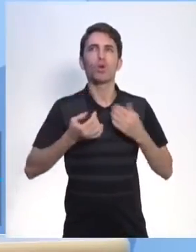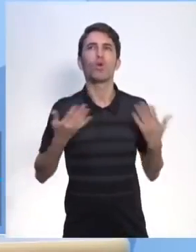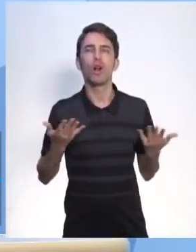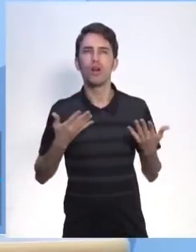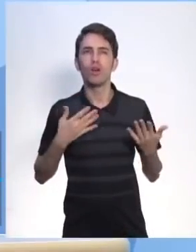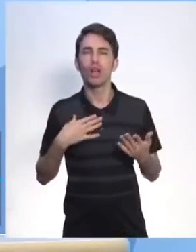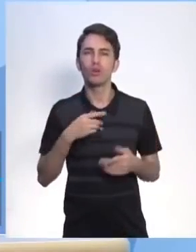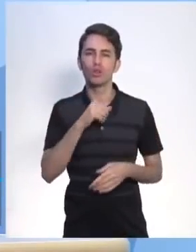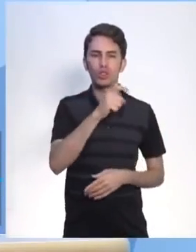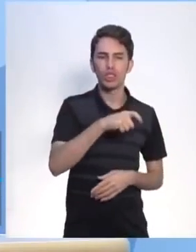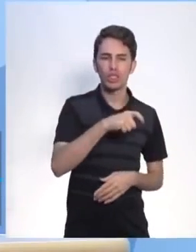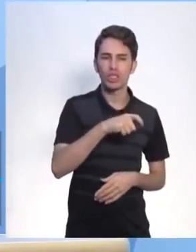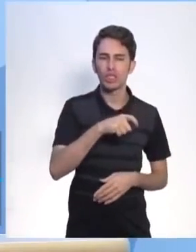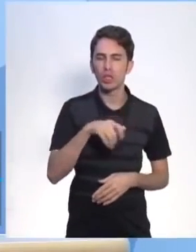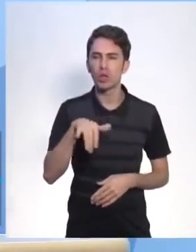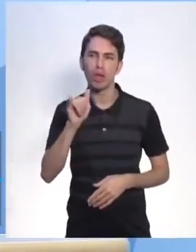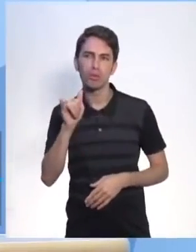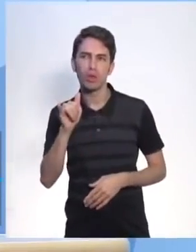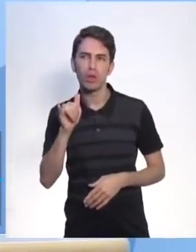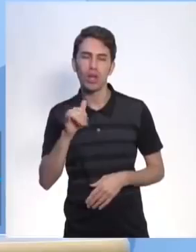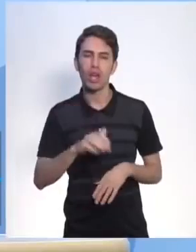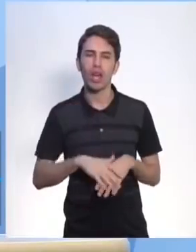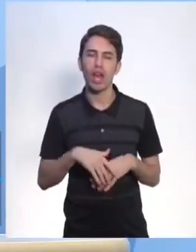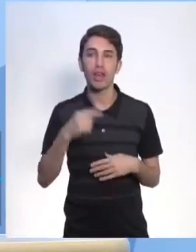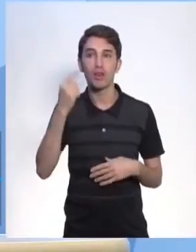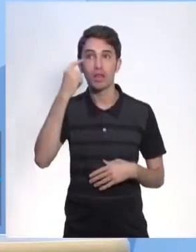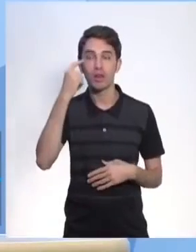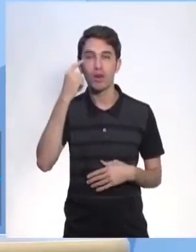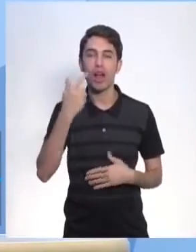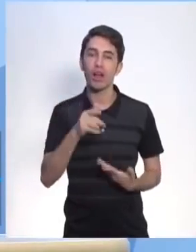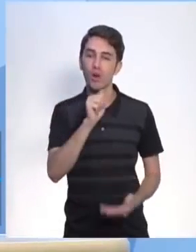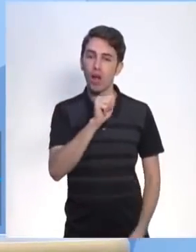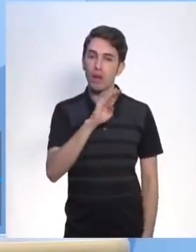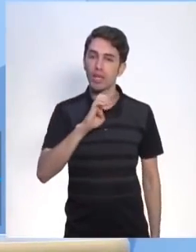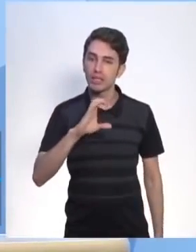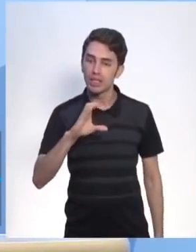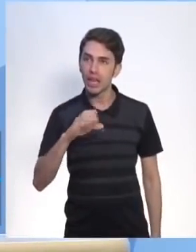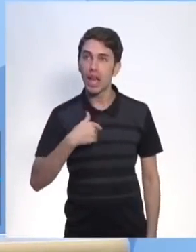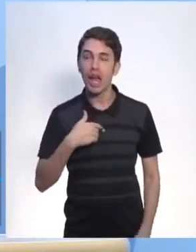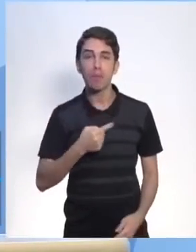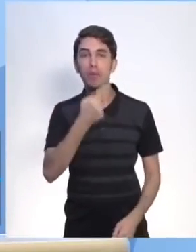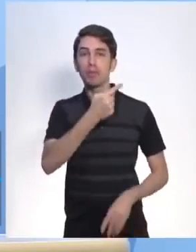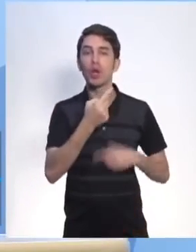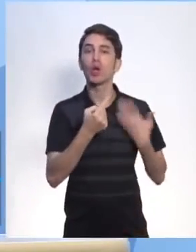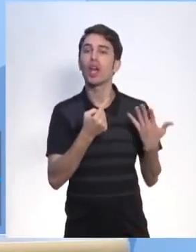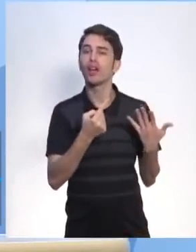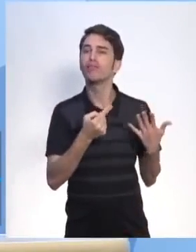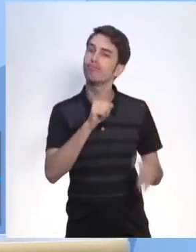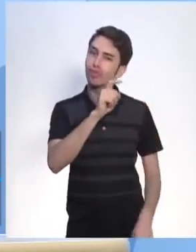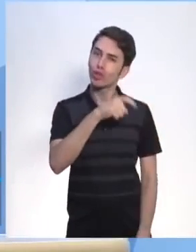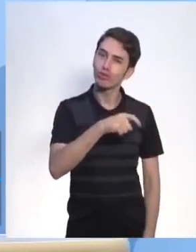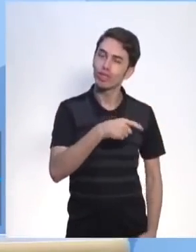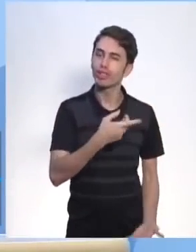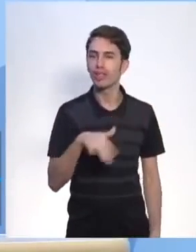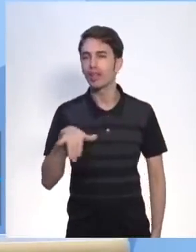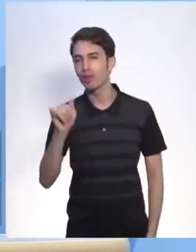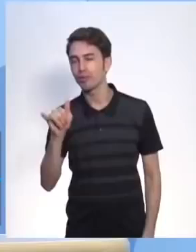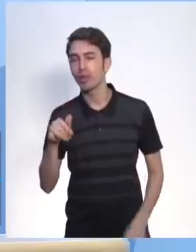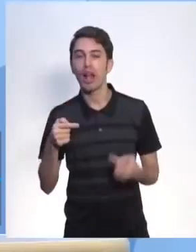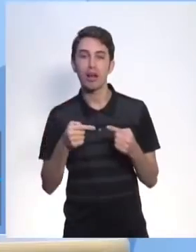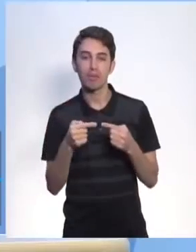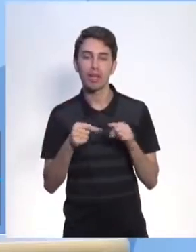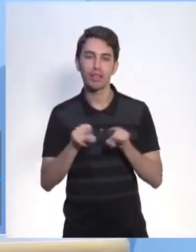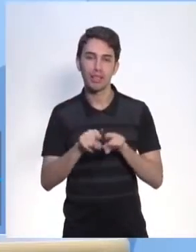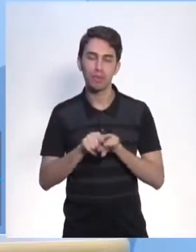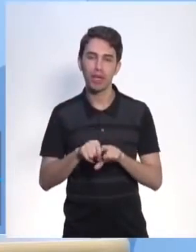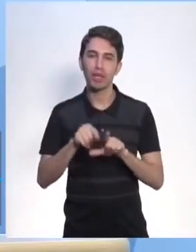eu faço a ligação com o alfabeto. Quem que vem primeiro? O x e depois o y. Isso se aplica também no plano cartesiano, que primeiro